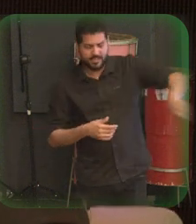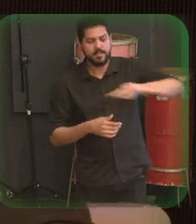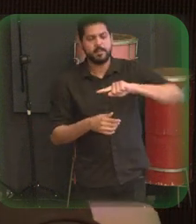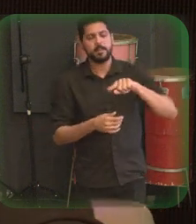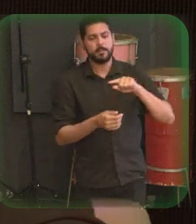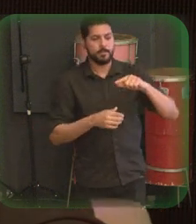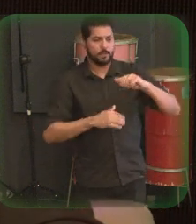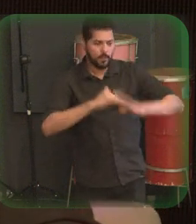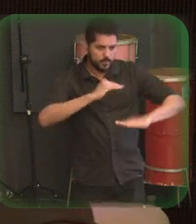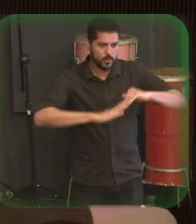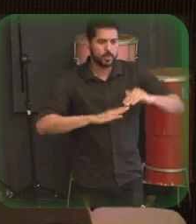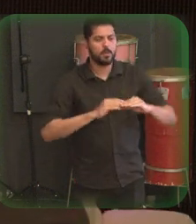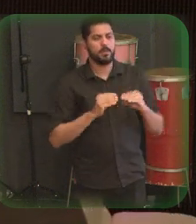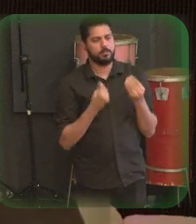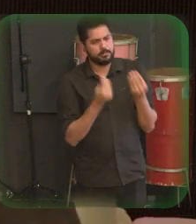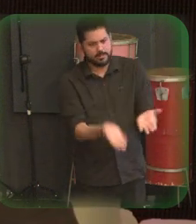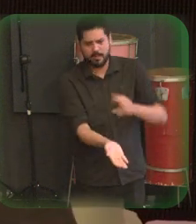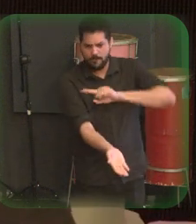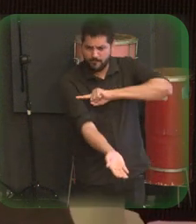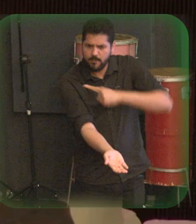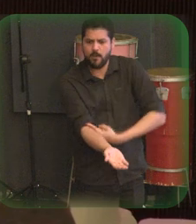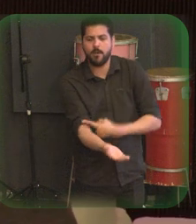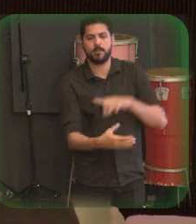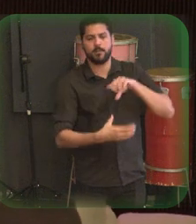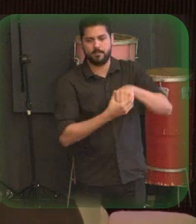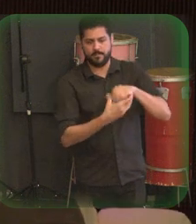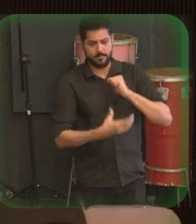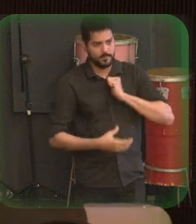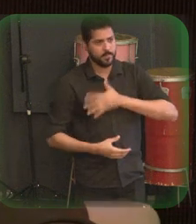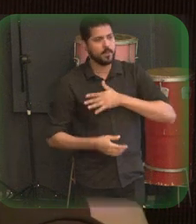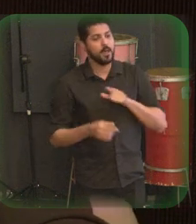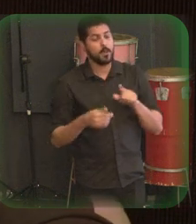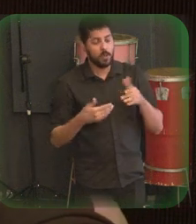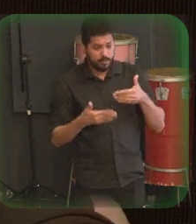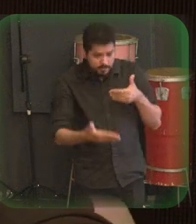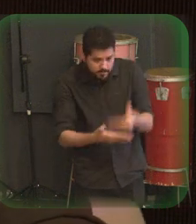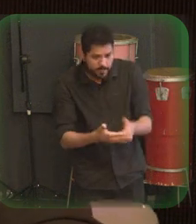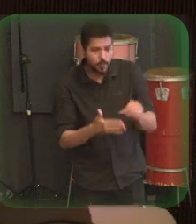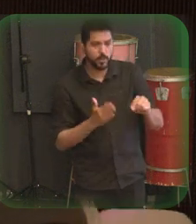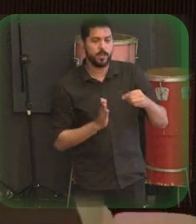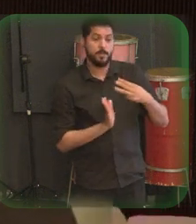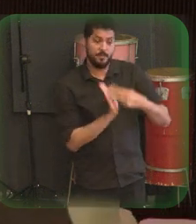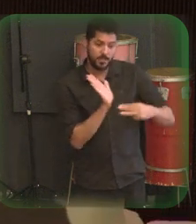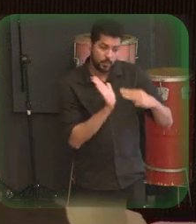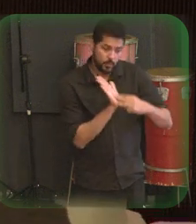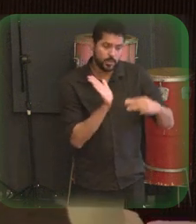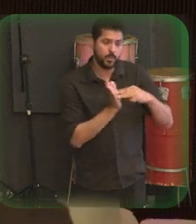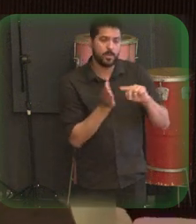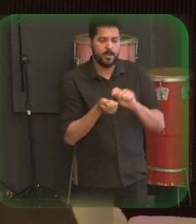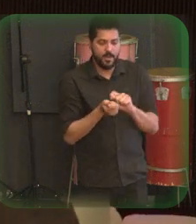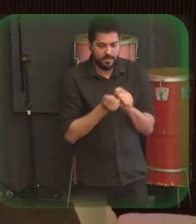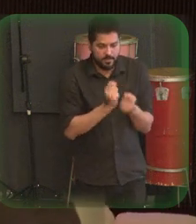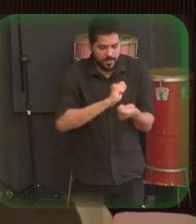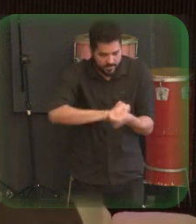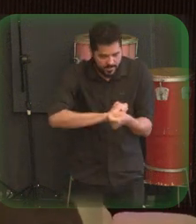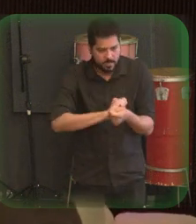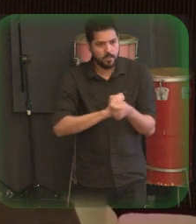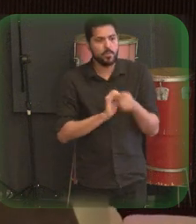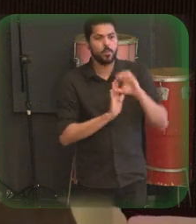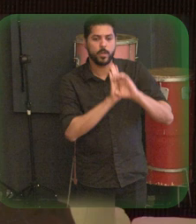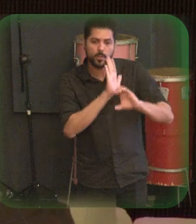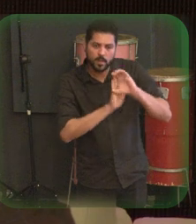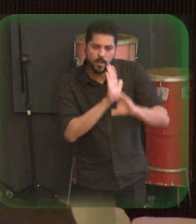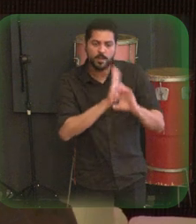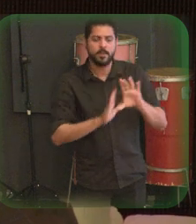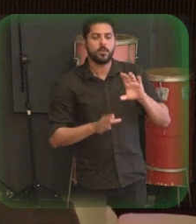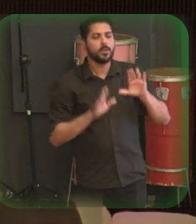inclusão dentro do Instituto Federal de Pernambuco. Estamos finalizando a minuta de regulamento de adaptações curriculares voltadas para pessoas